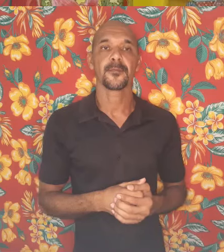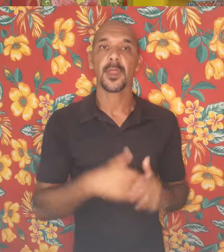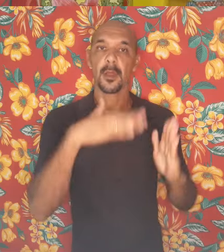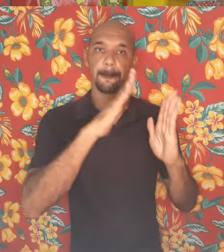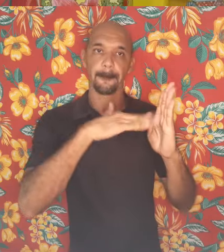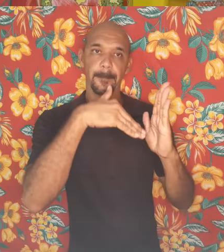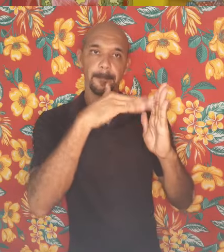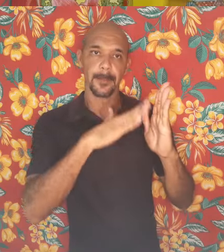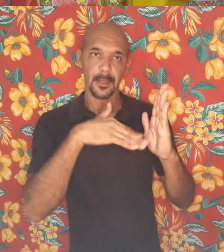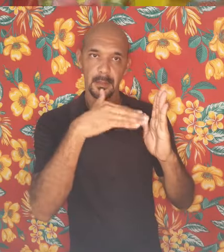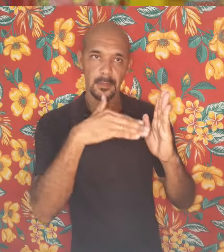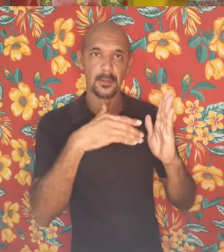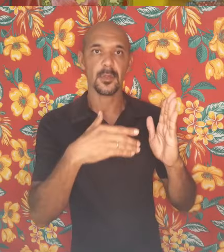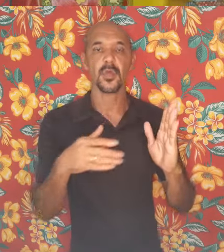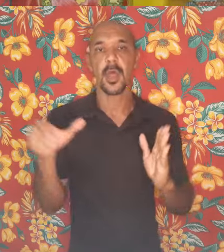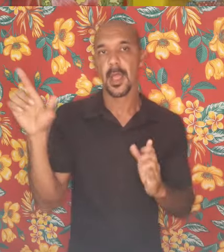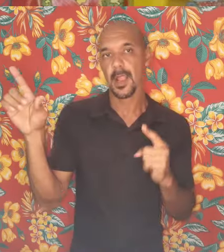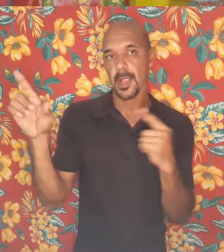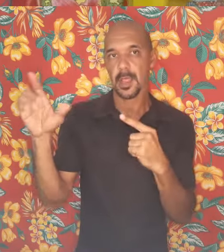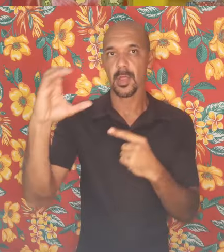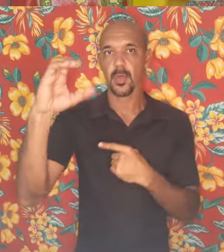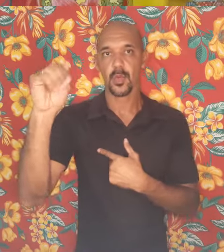a cola no cano.